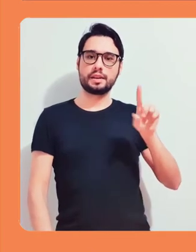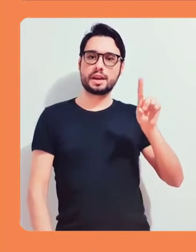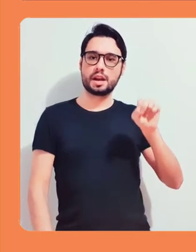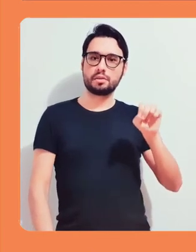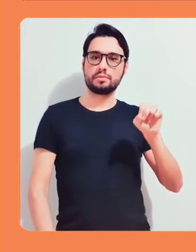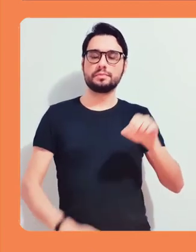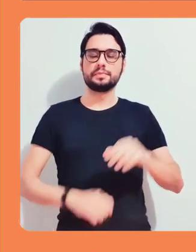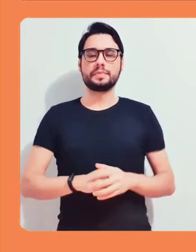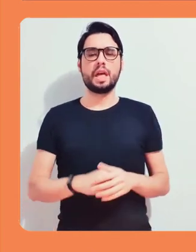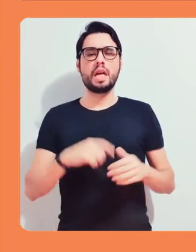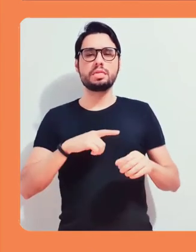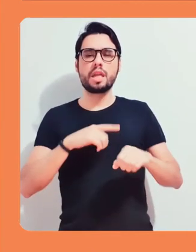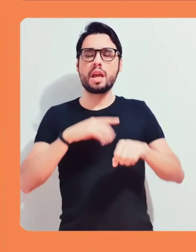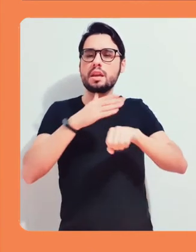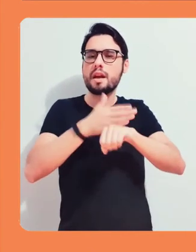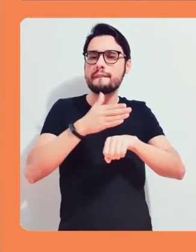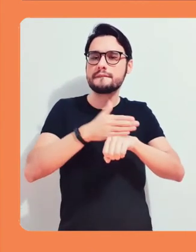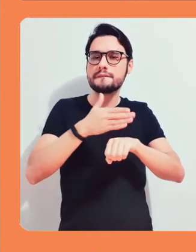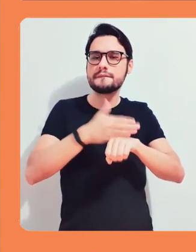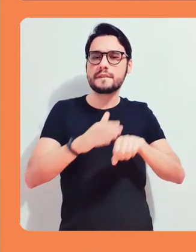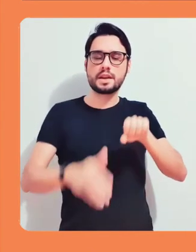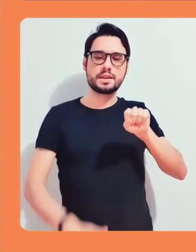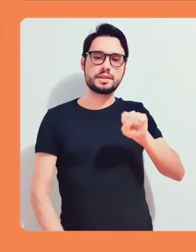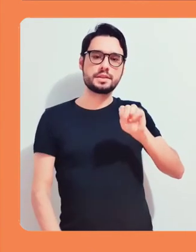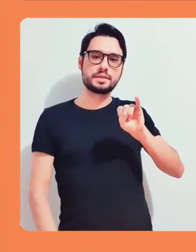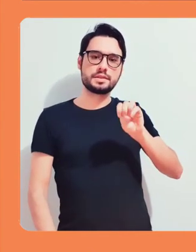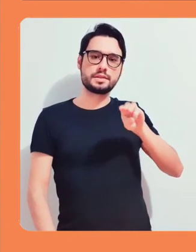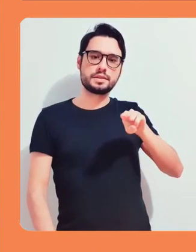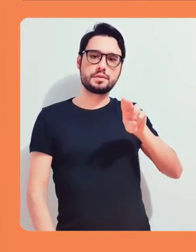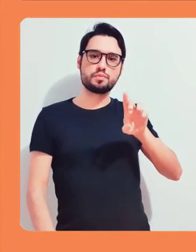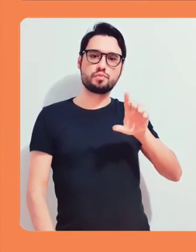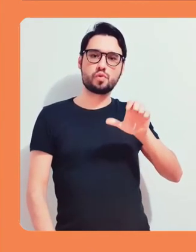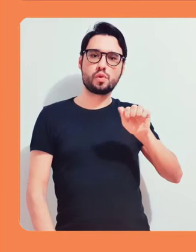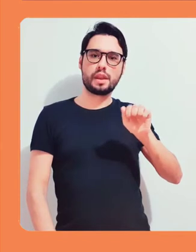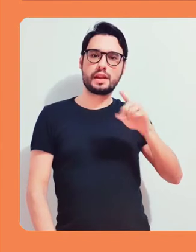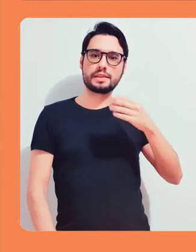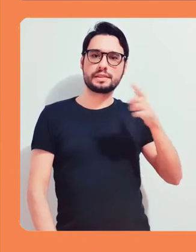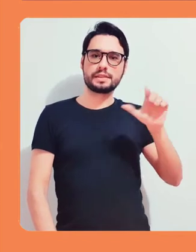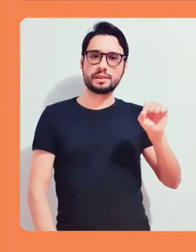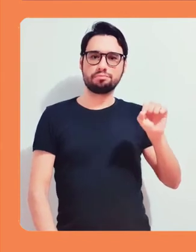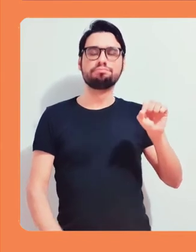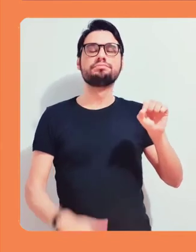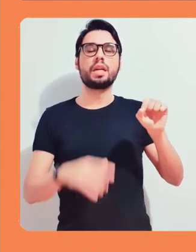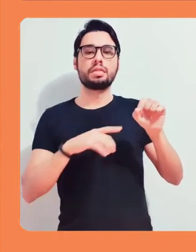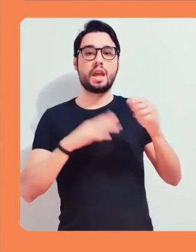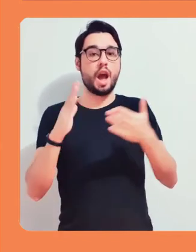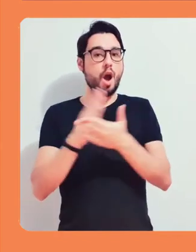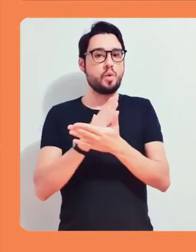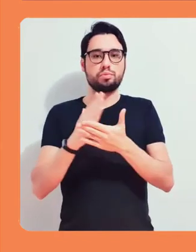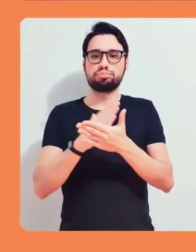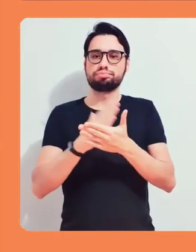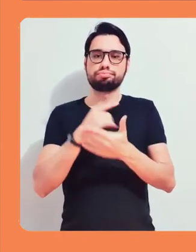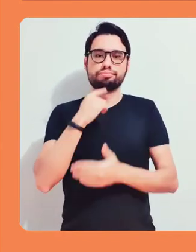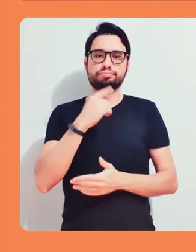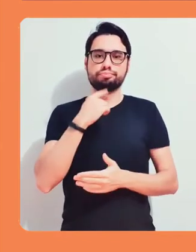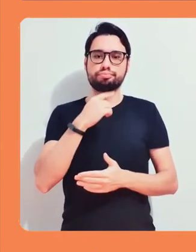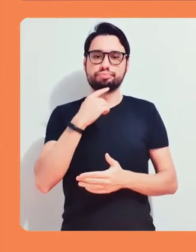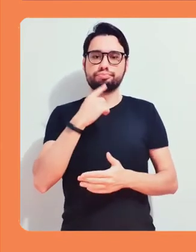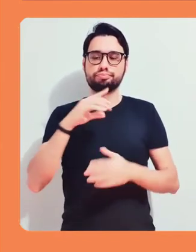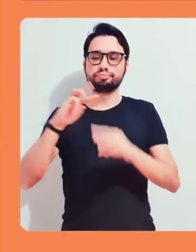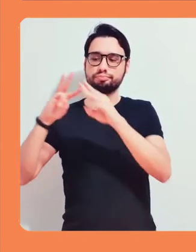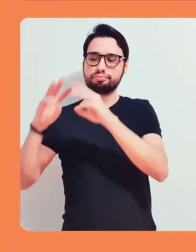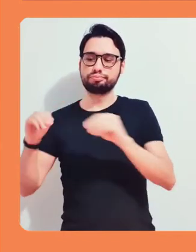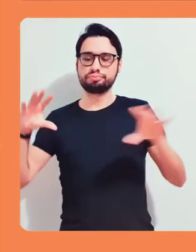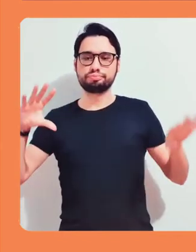de mecânica, não seguro, de química também é não seguro. Apesar de termos várias simulações e